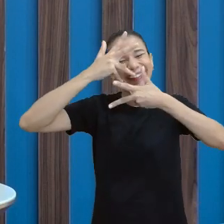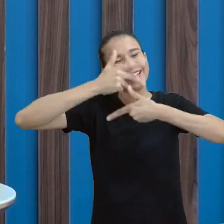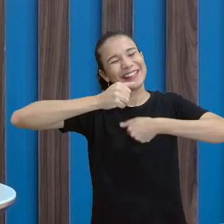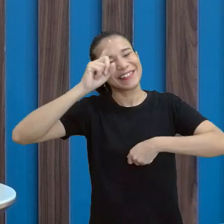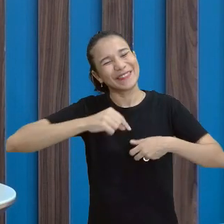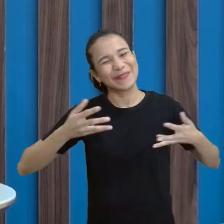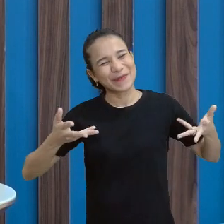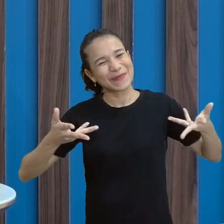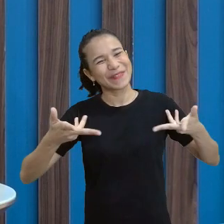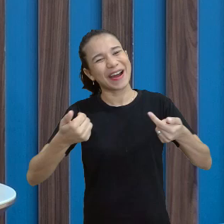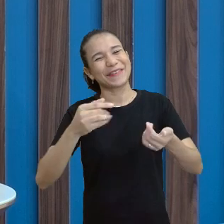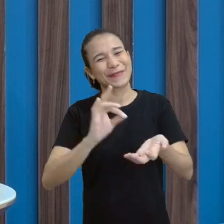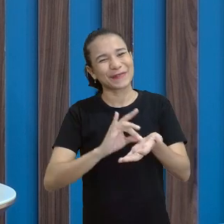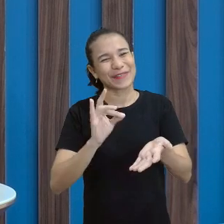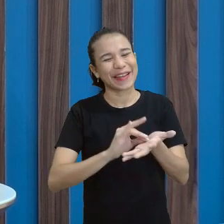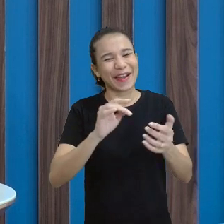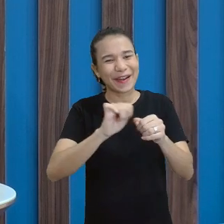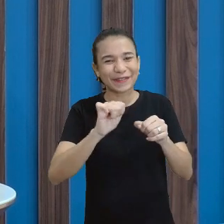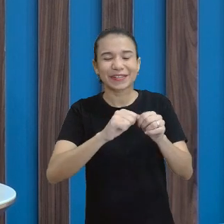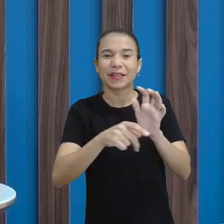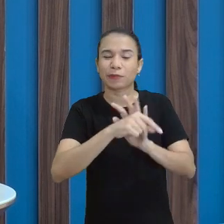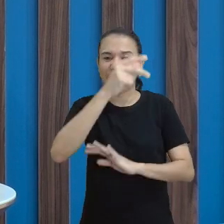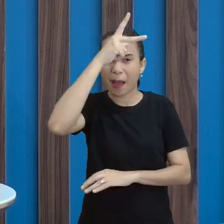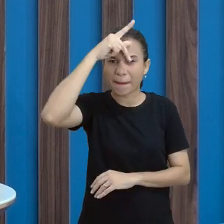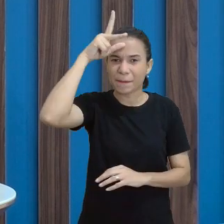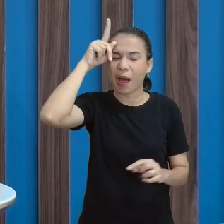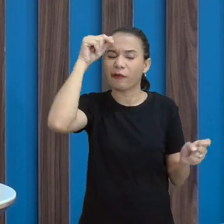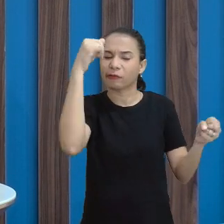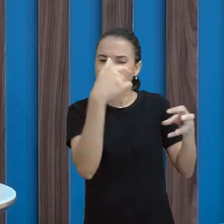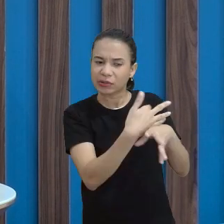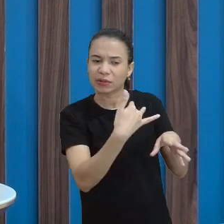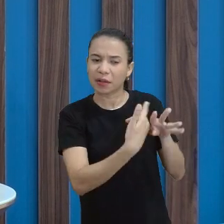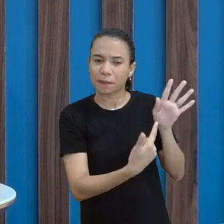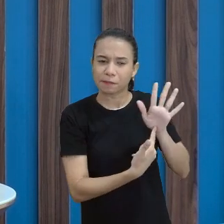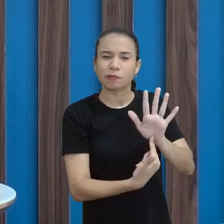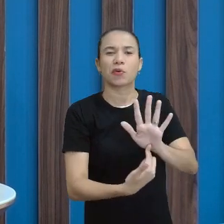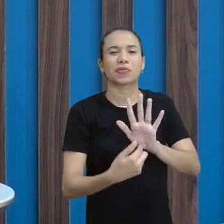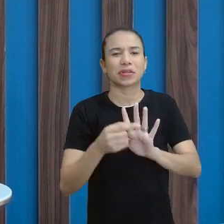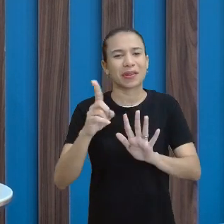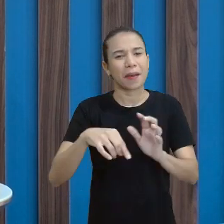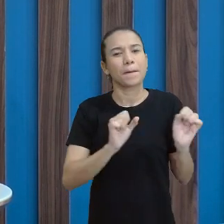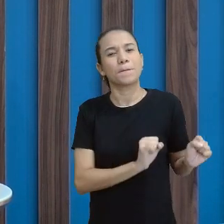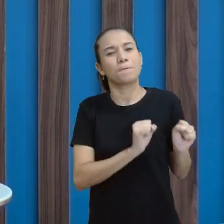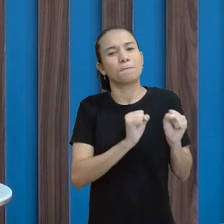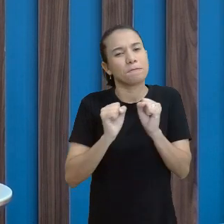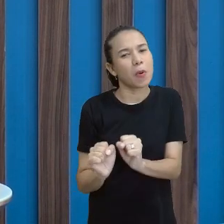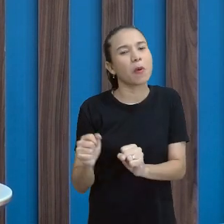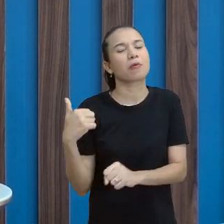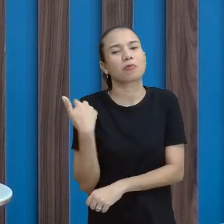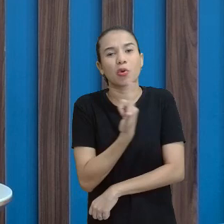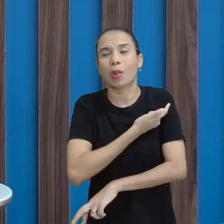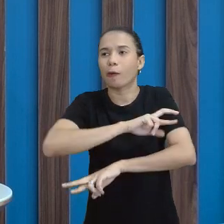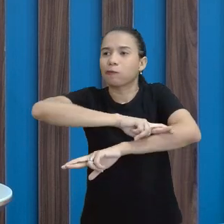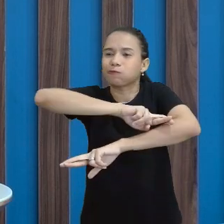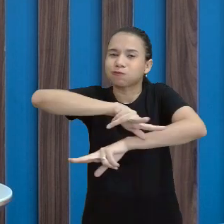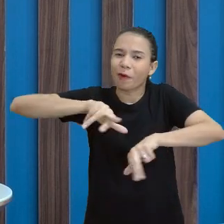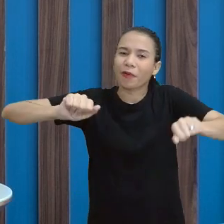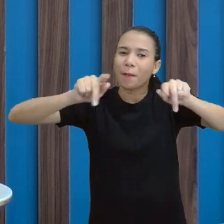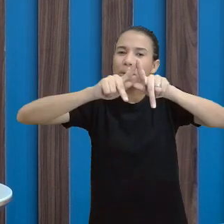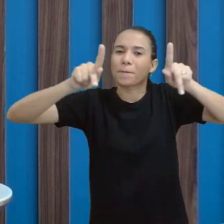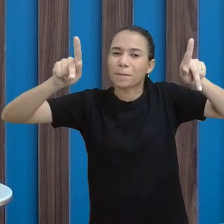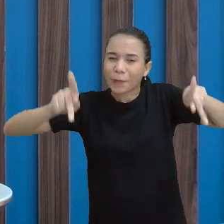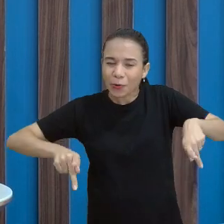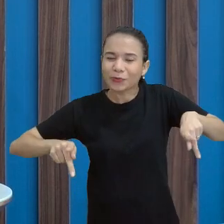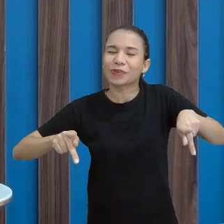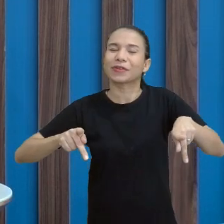assim, que foi feita aí pela prefeitura, né? Que foi mencionada. Que possamos ter vários outros projetos como esse aí